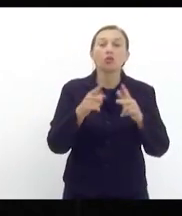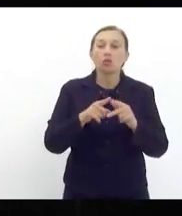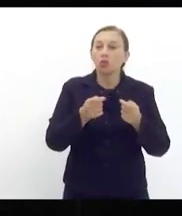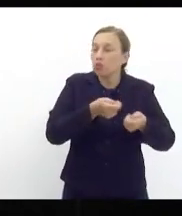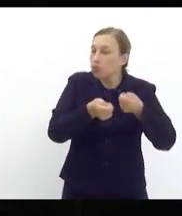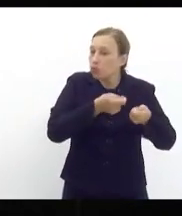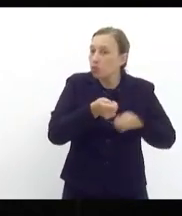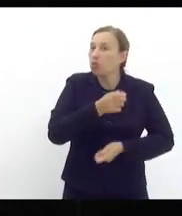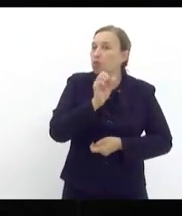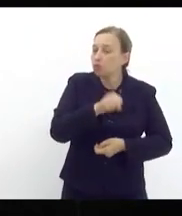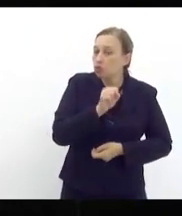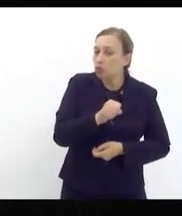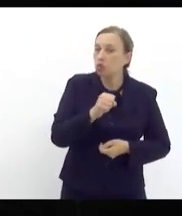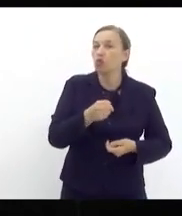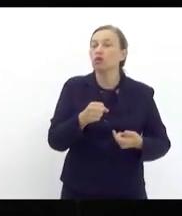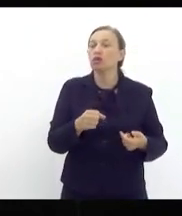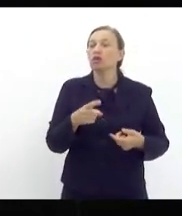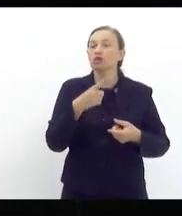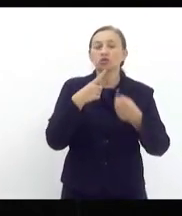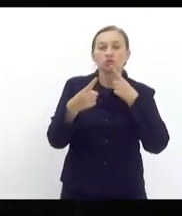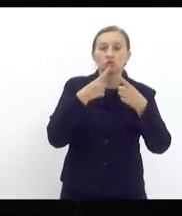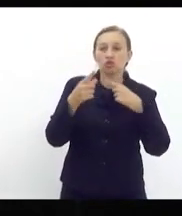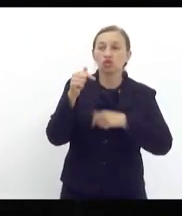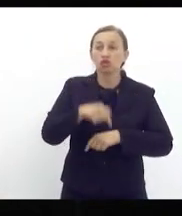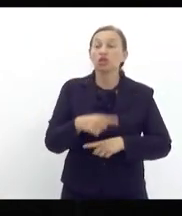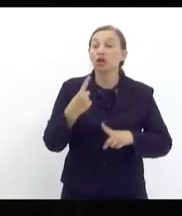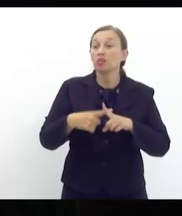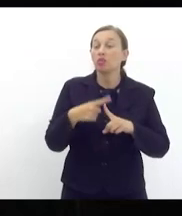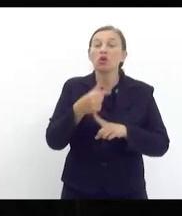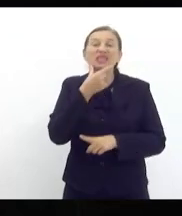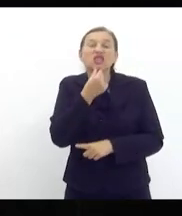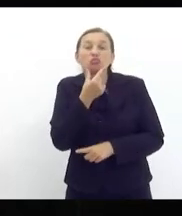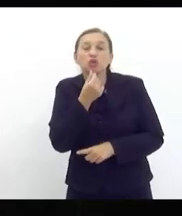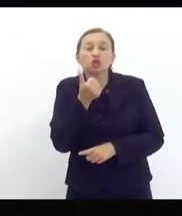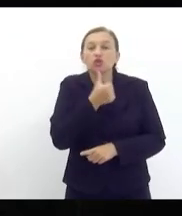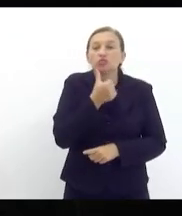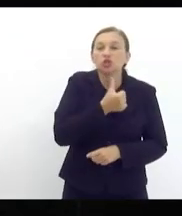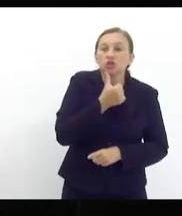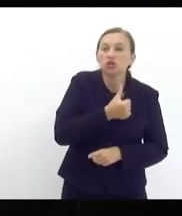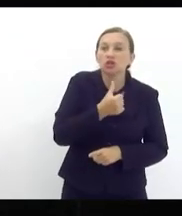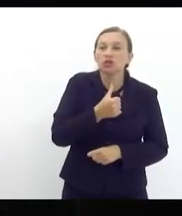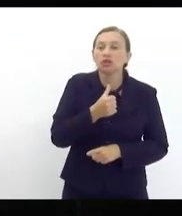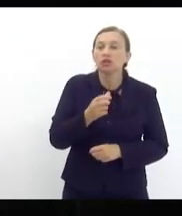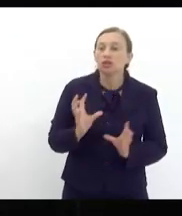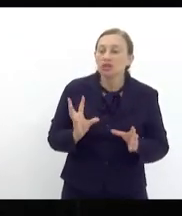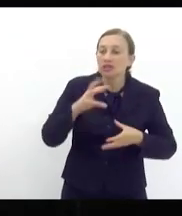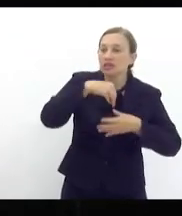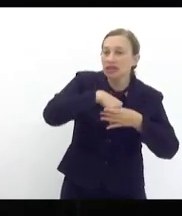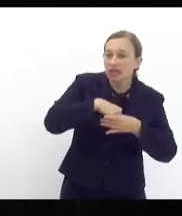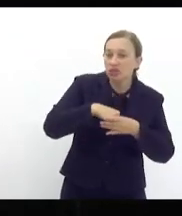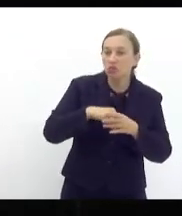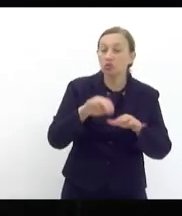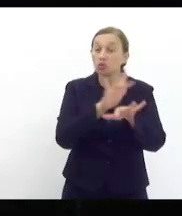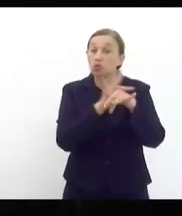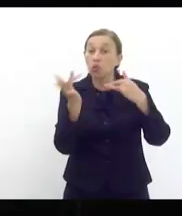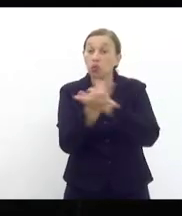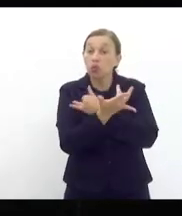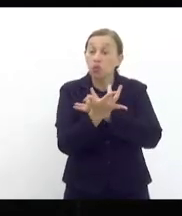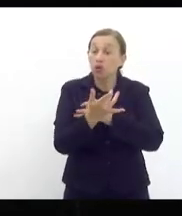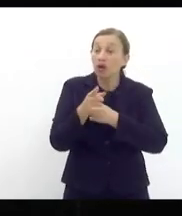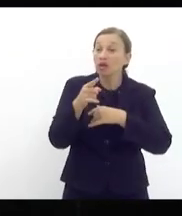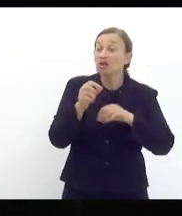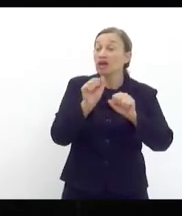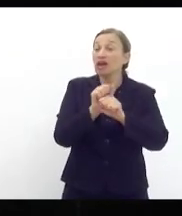consonância com o que a gente está debatendo aqui porque esses meninos e meninas vão dentro da rede social e tem lá